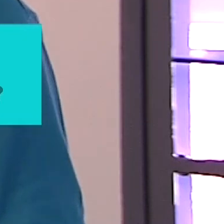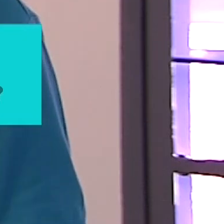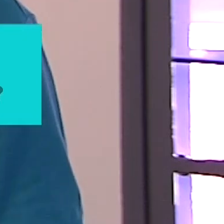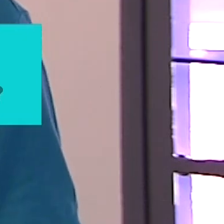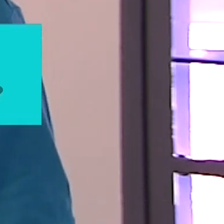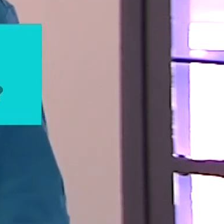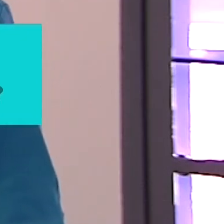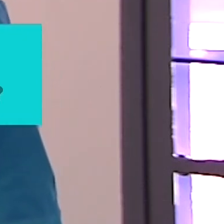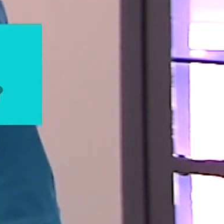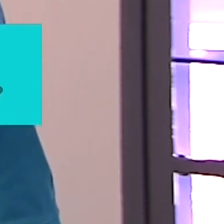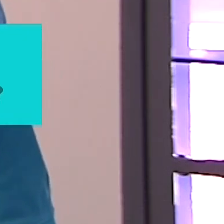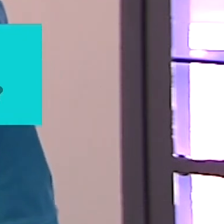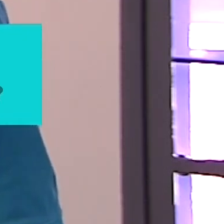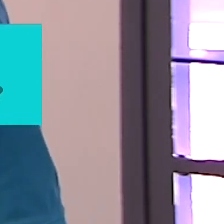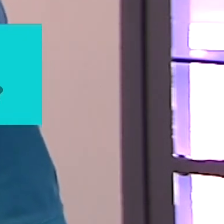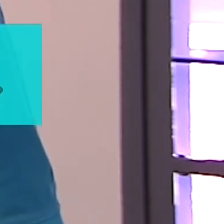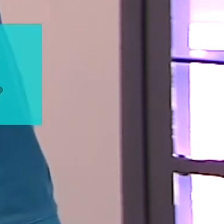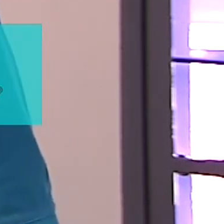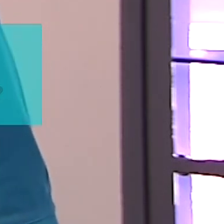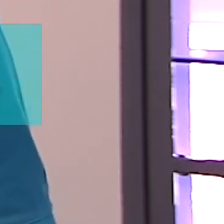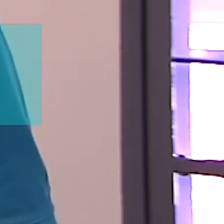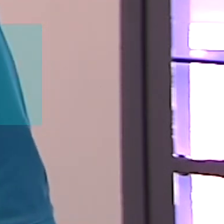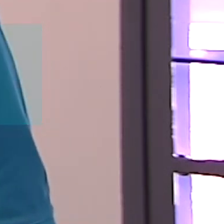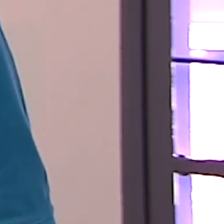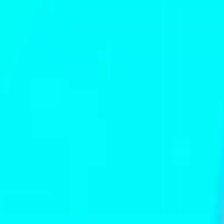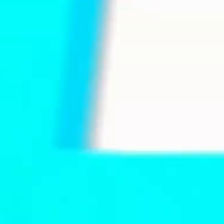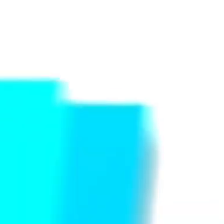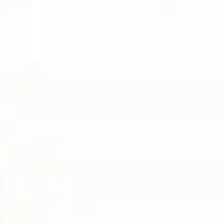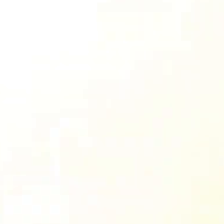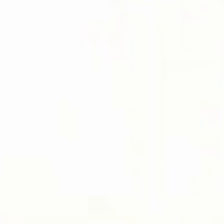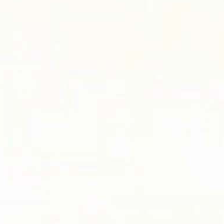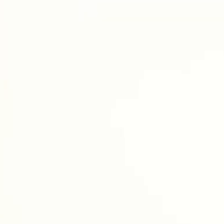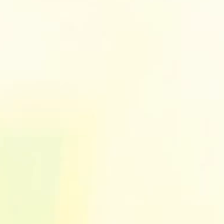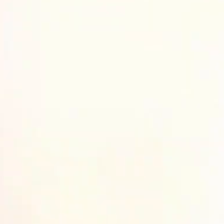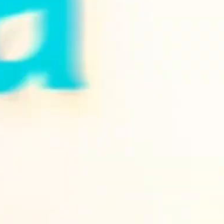evitar a vinda de um animal indesejável dentro do meu domicílio.